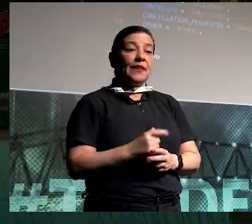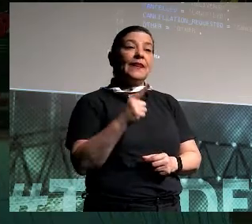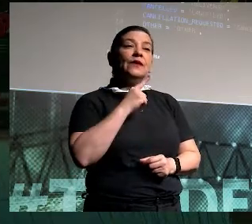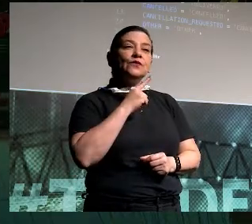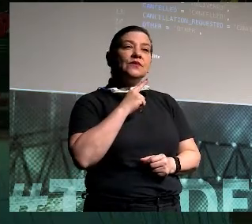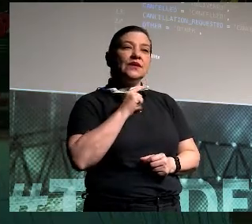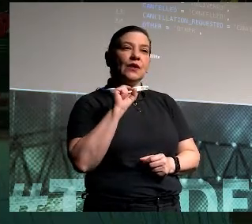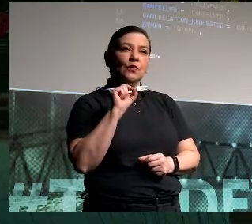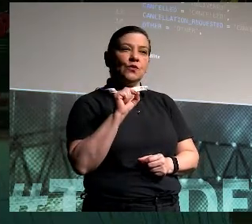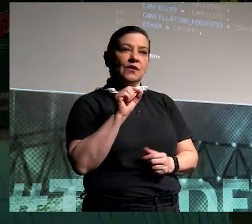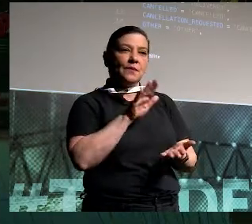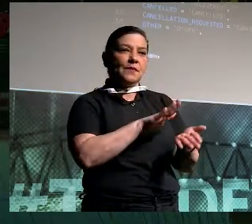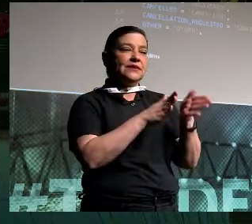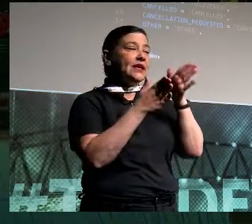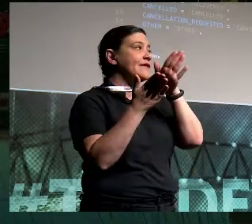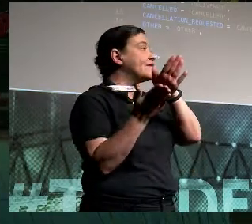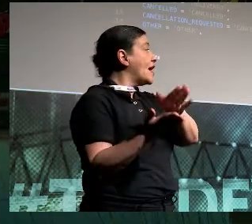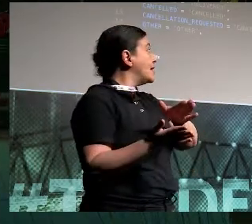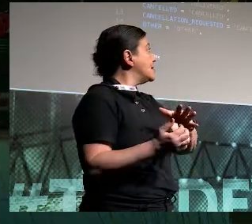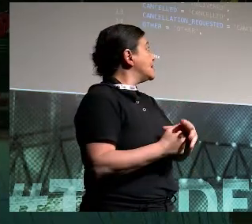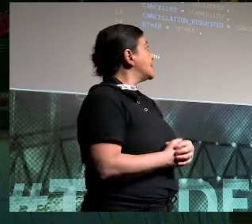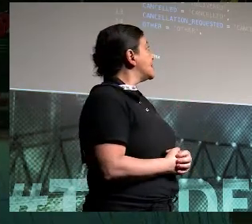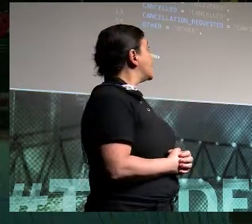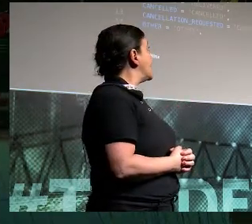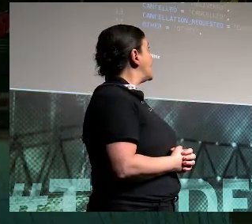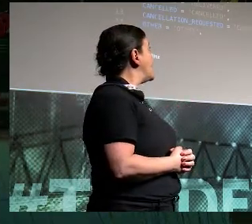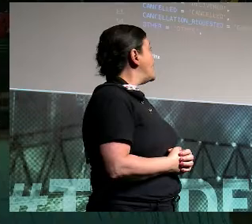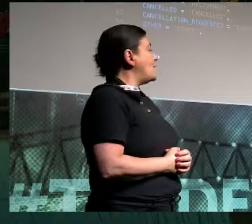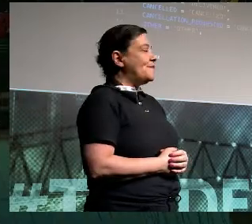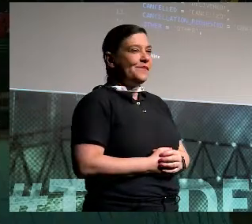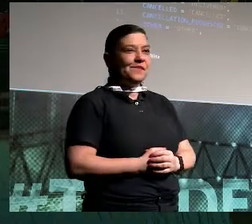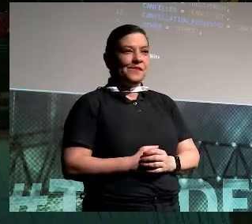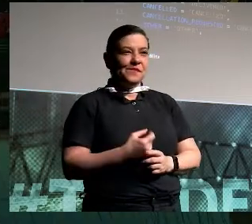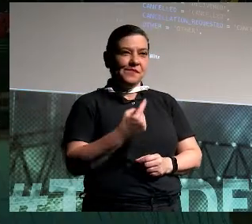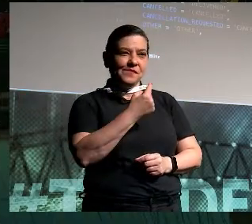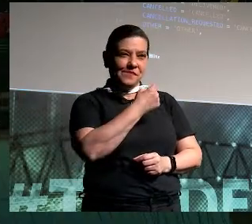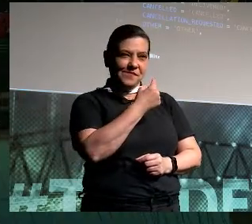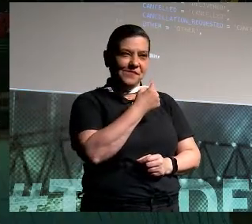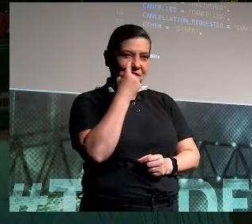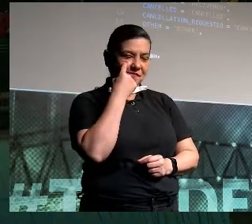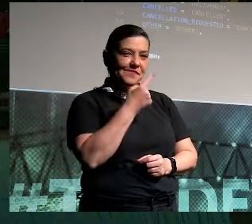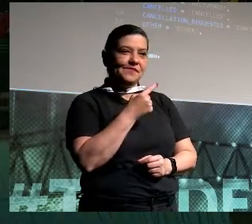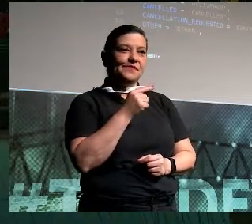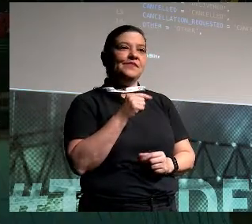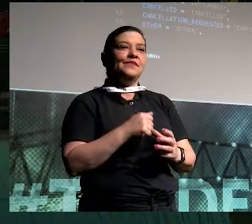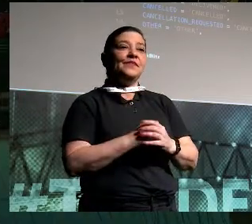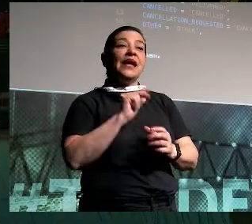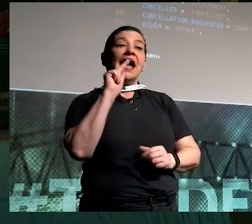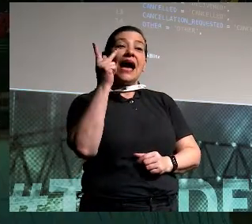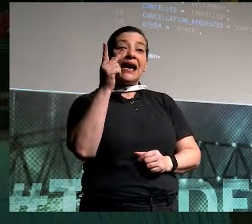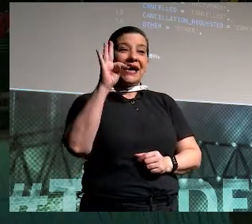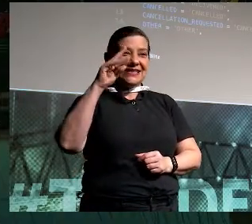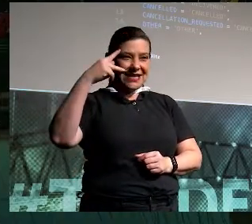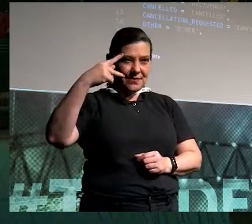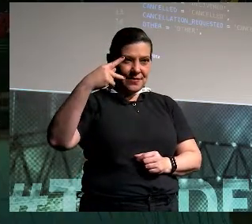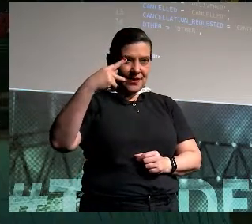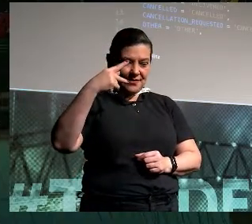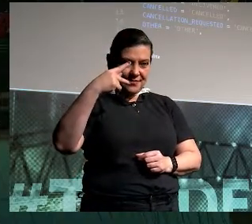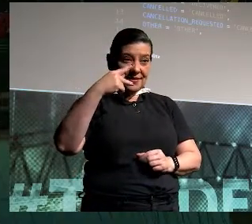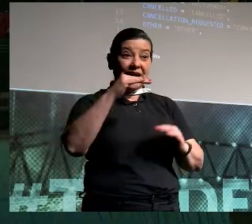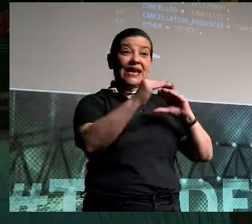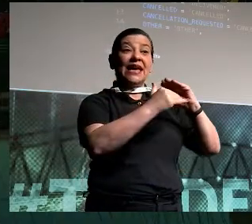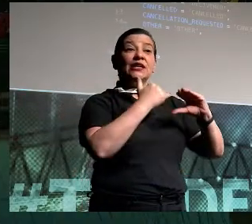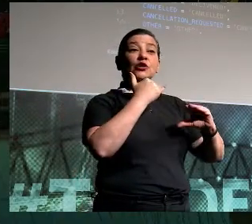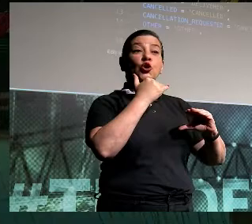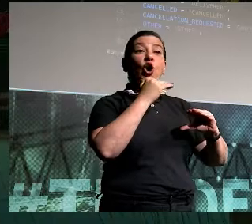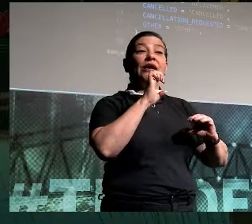aqui uma interface de digamos, uma coisa que eu bato numa requisição HTTP e ele me retorna um evento. E